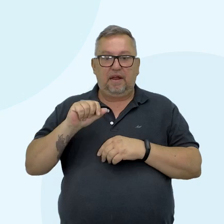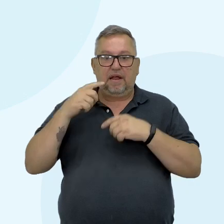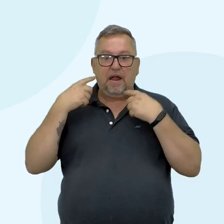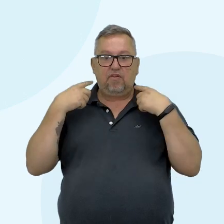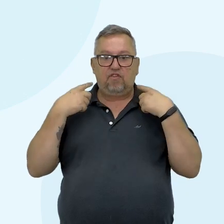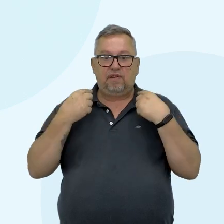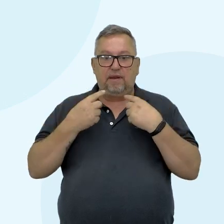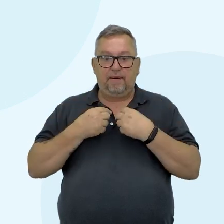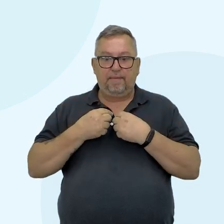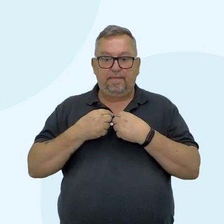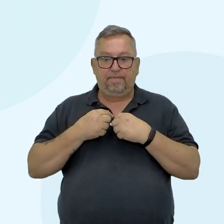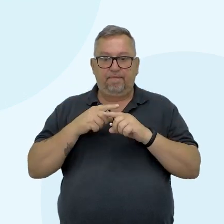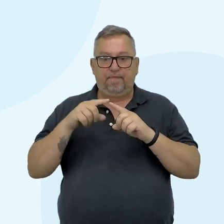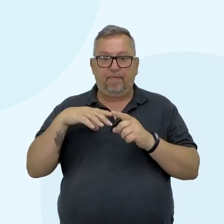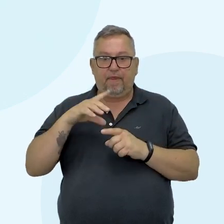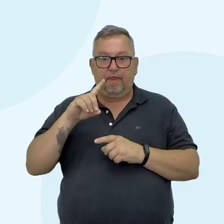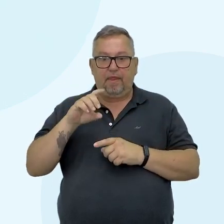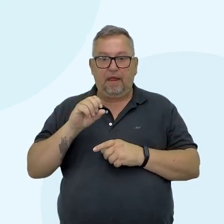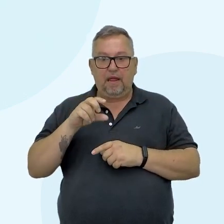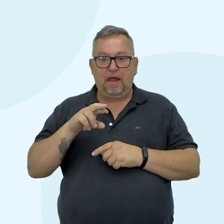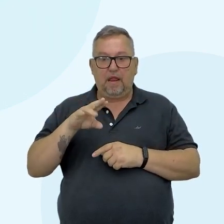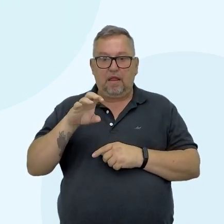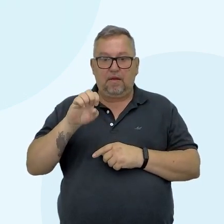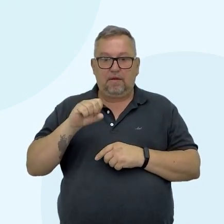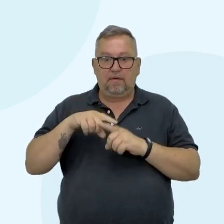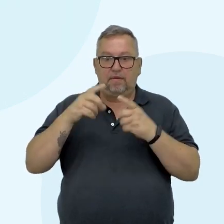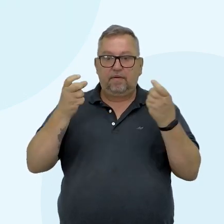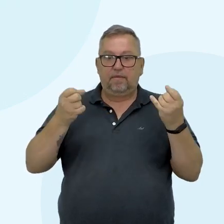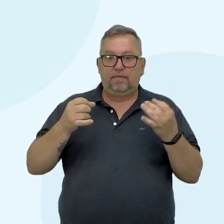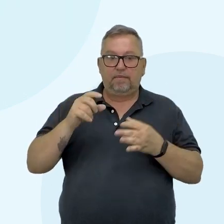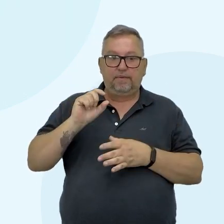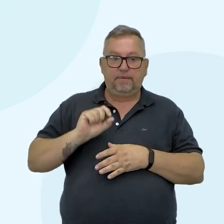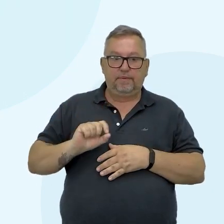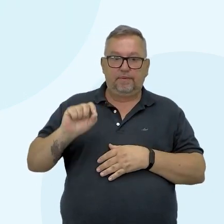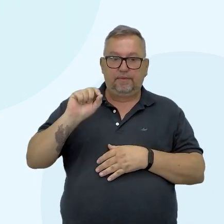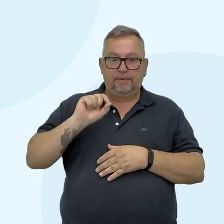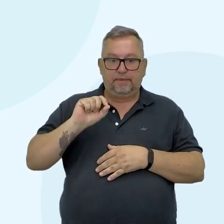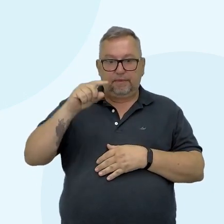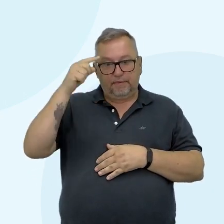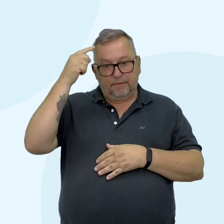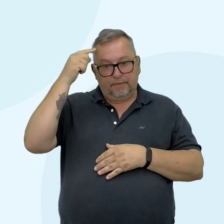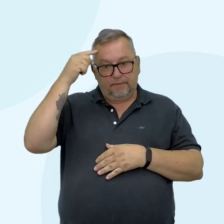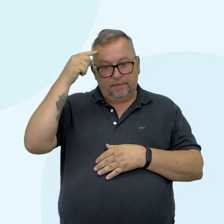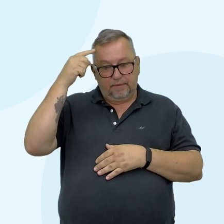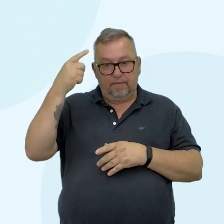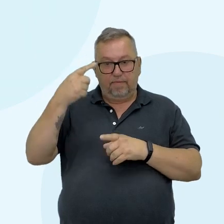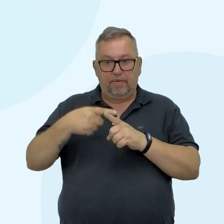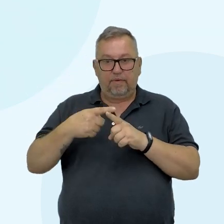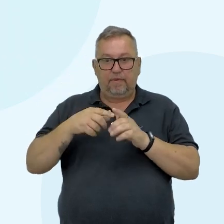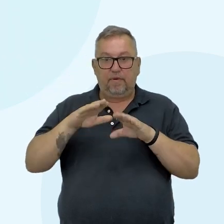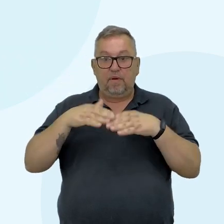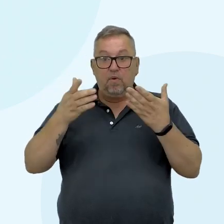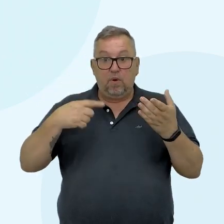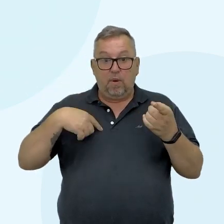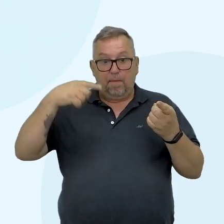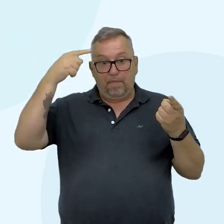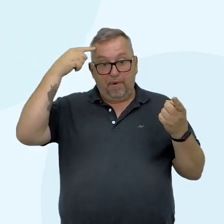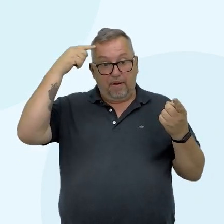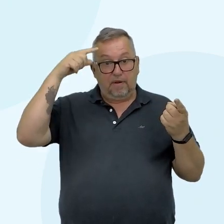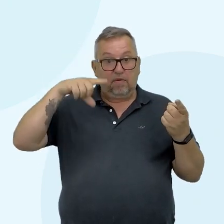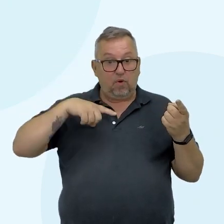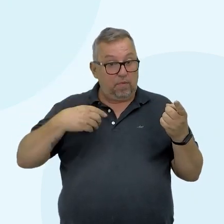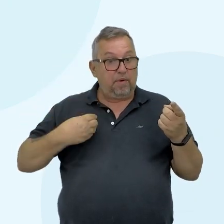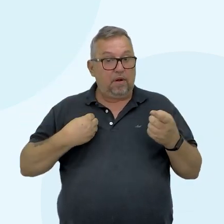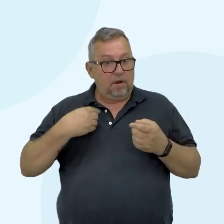René Descartes exemplifica em que consiste a intuição intelectual. Isso porque, quando penso, sei que